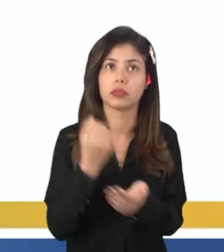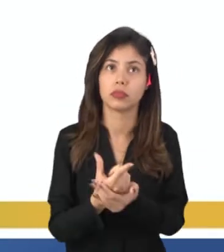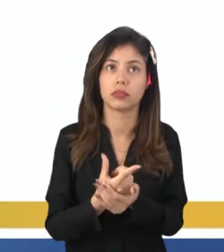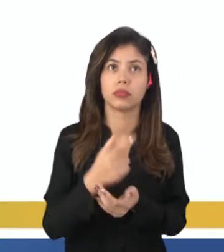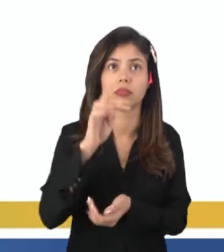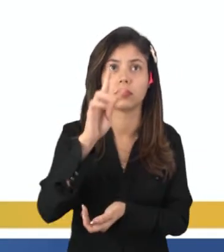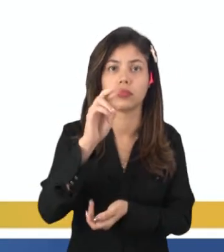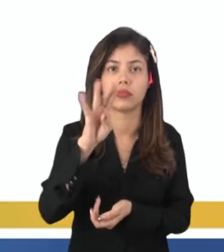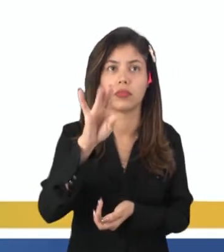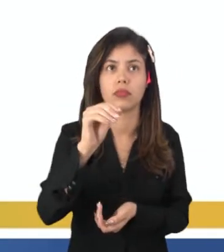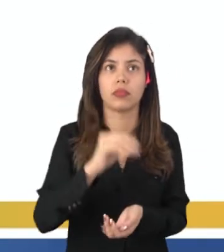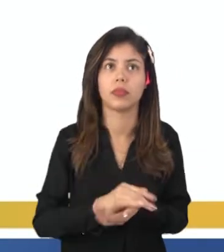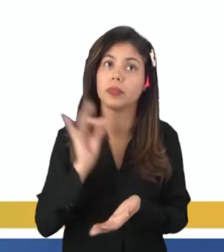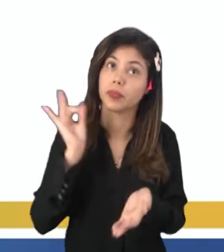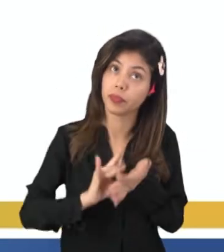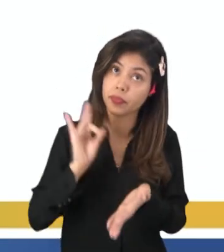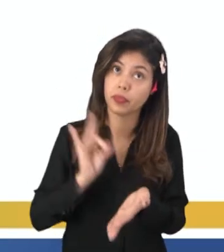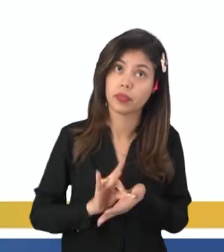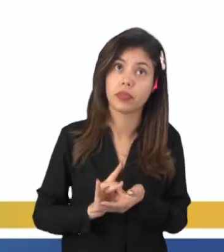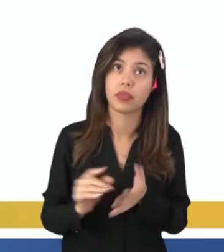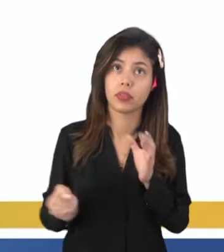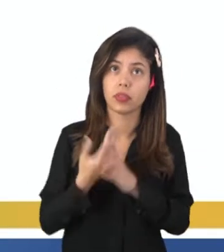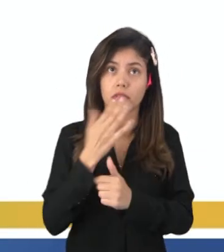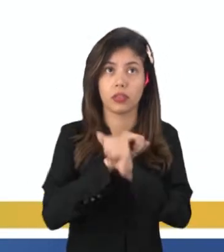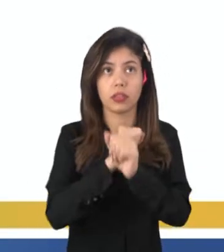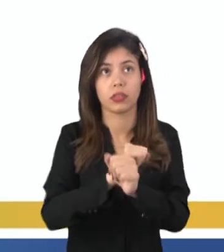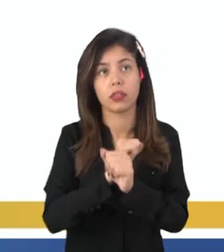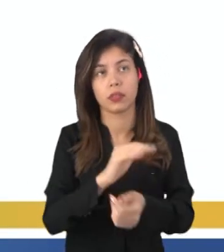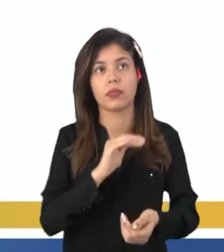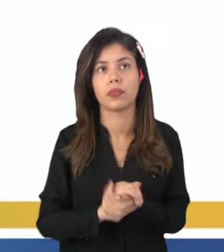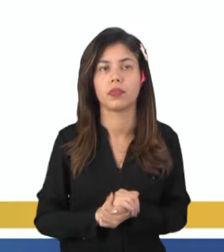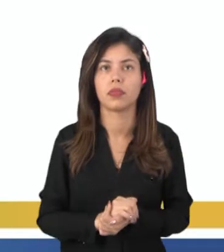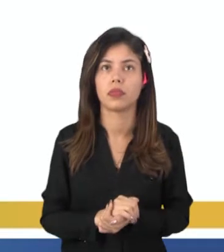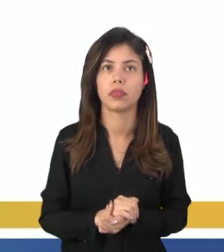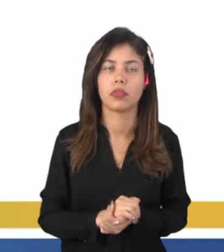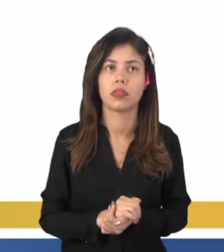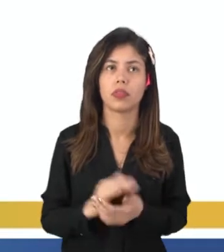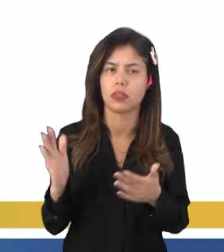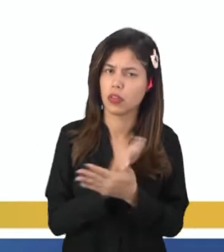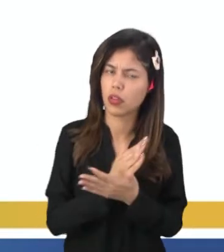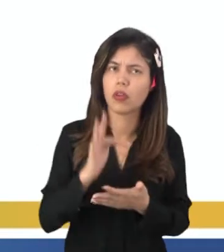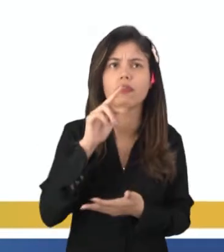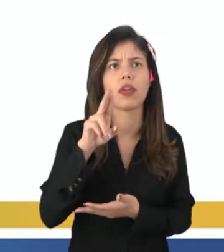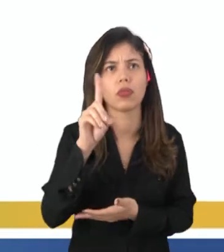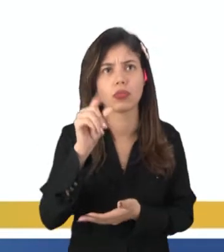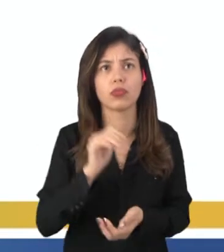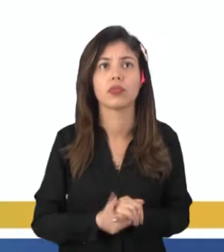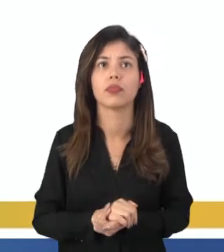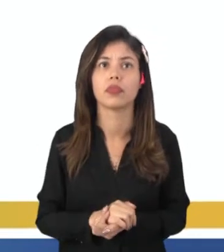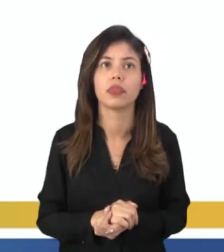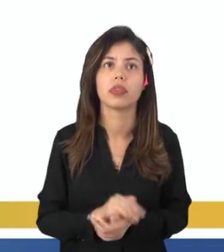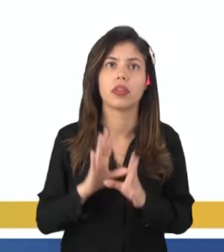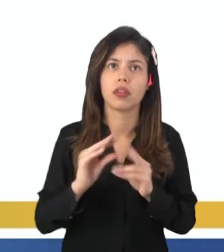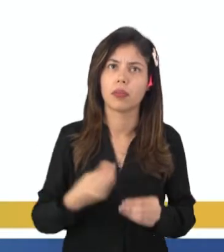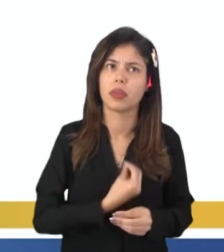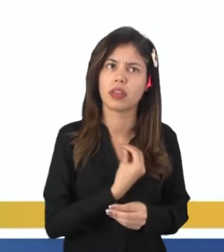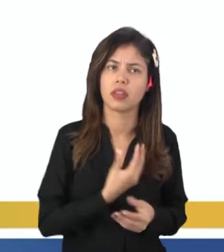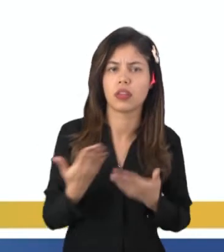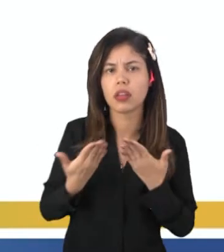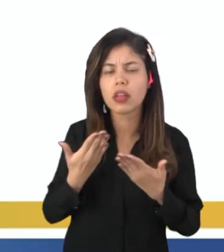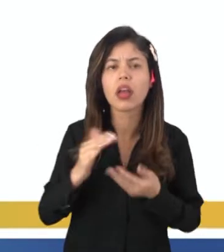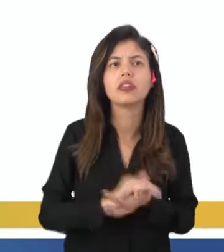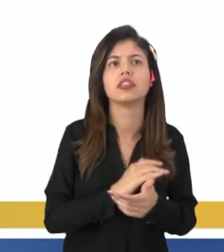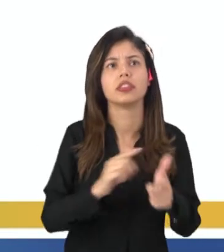tributos. É bem verdade que existiam escravos no interior de alguns feudos. A fraca presença dessa relação